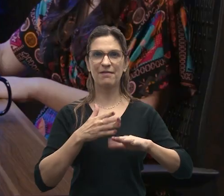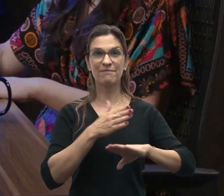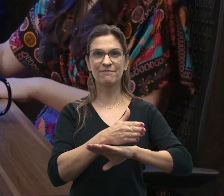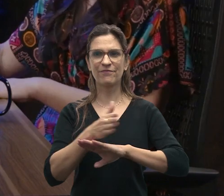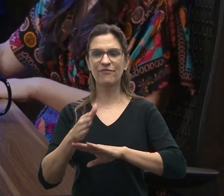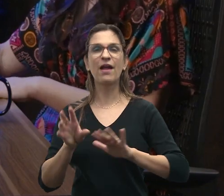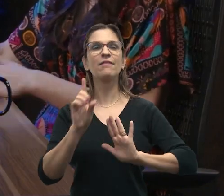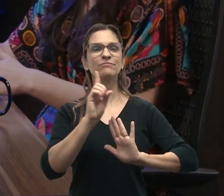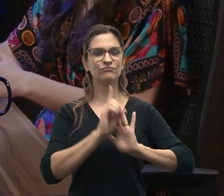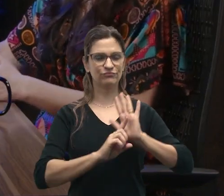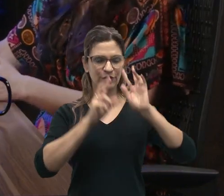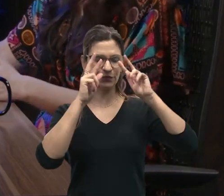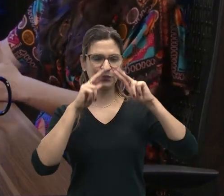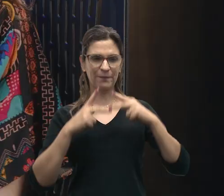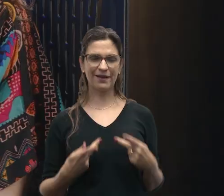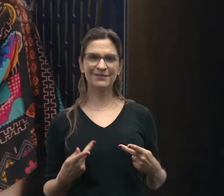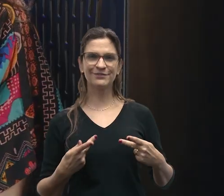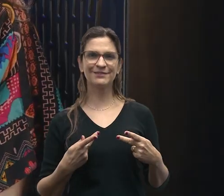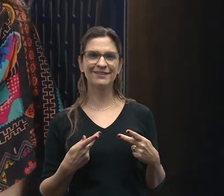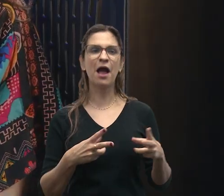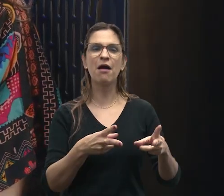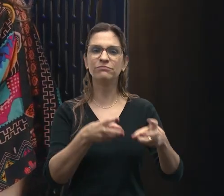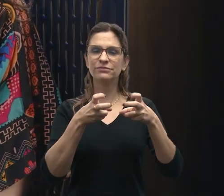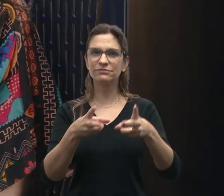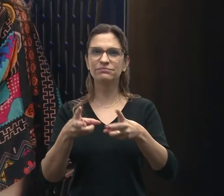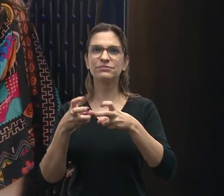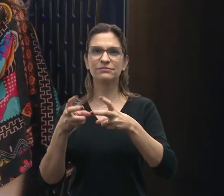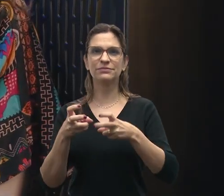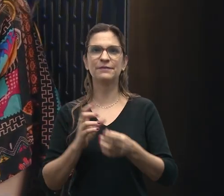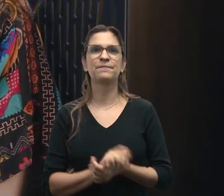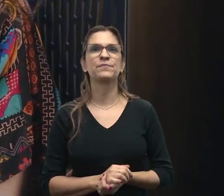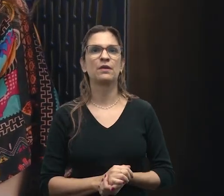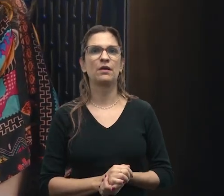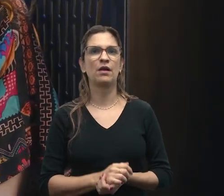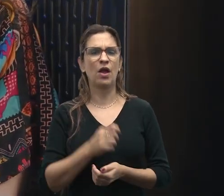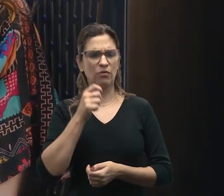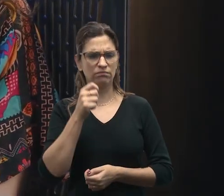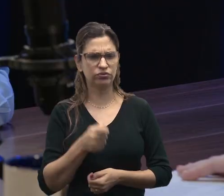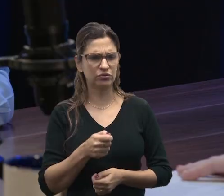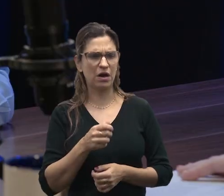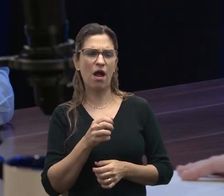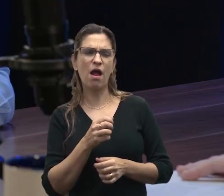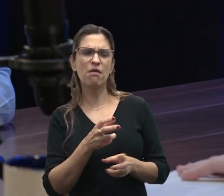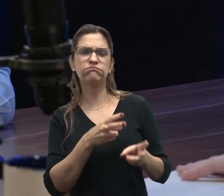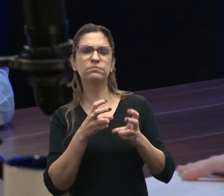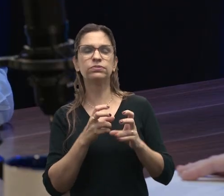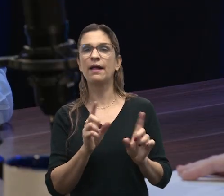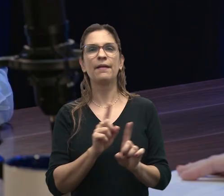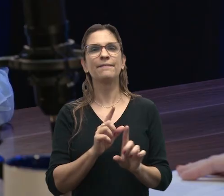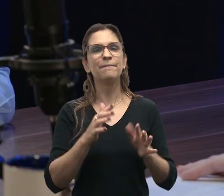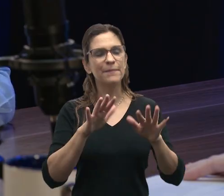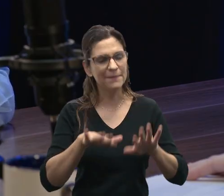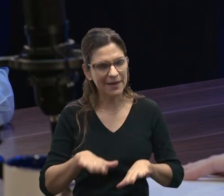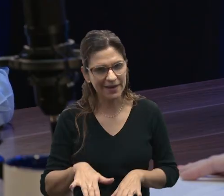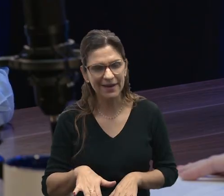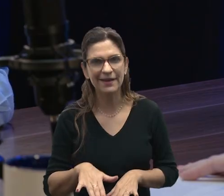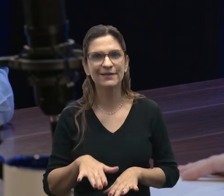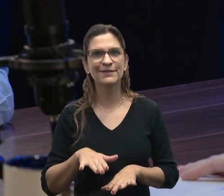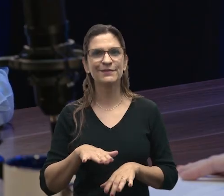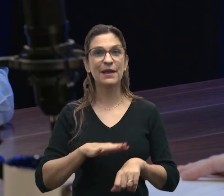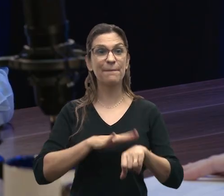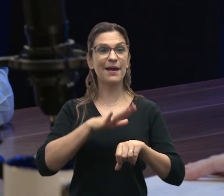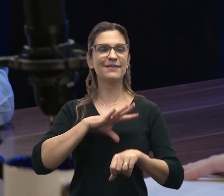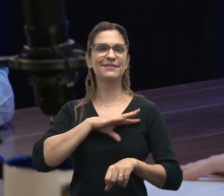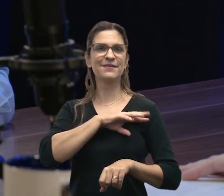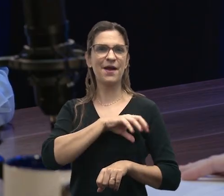humanos. É ter menos julgamento e mais empatia, né, Luísa? Mais amor, né? Mais amor pelo Mais próximo. amor. A gente pôs lá